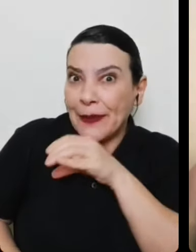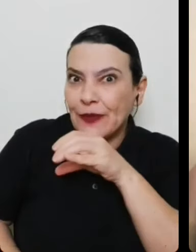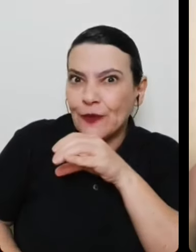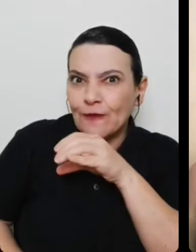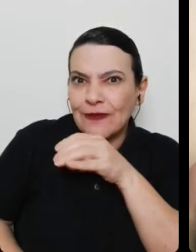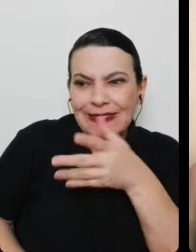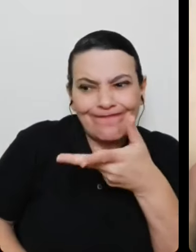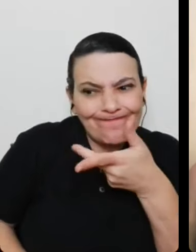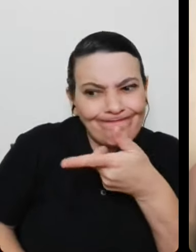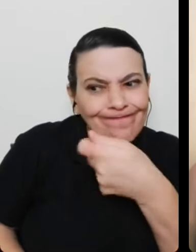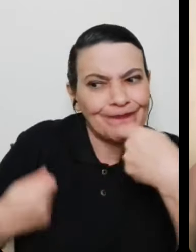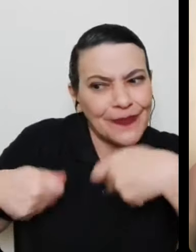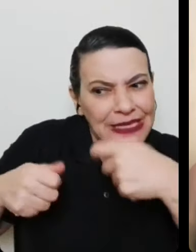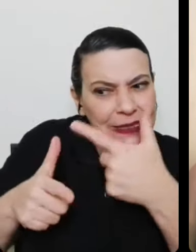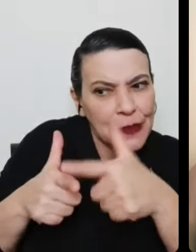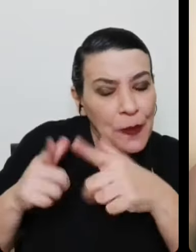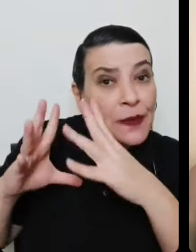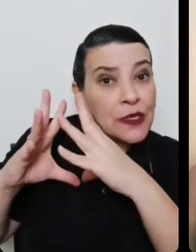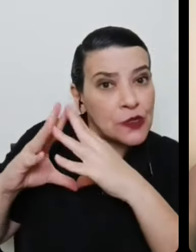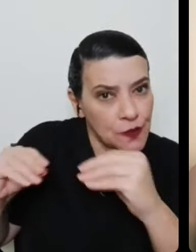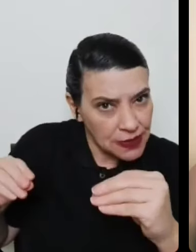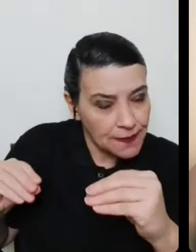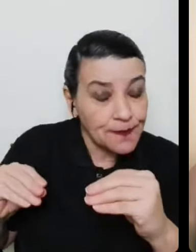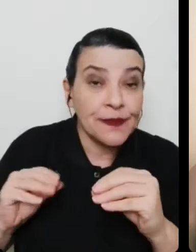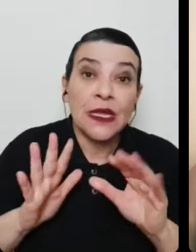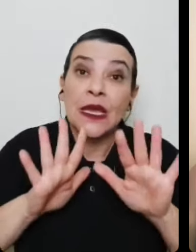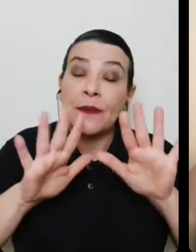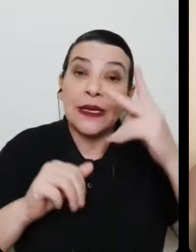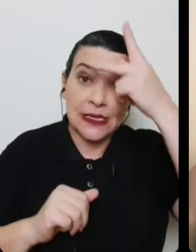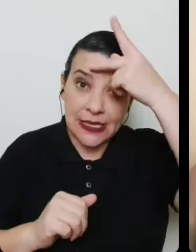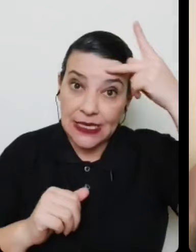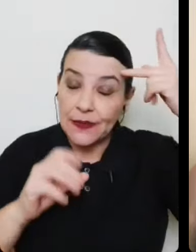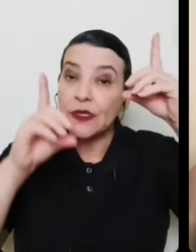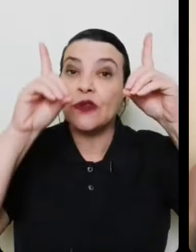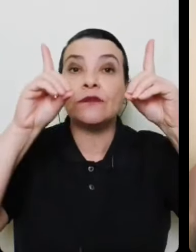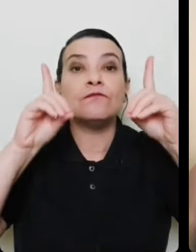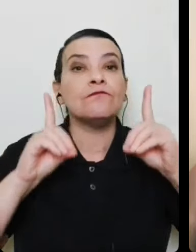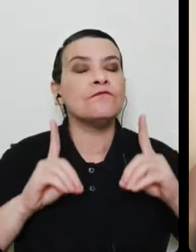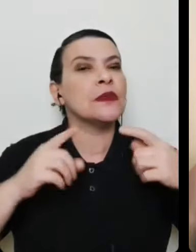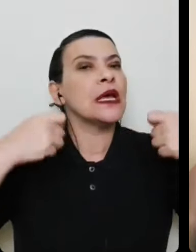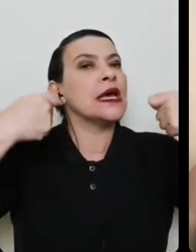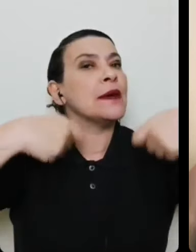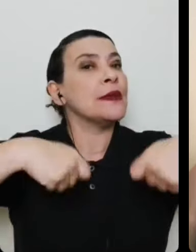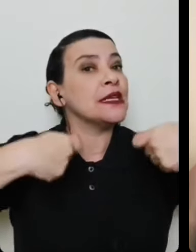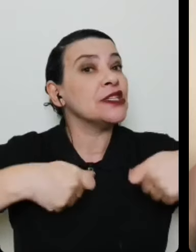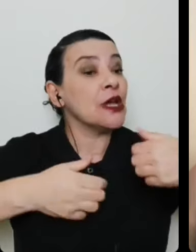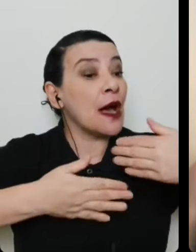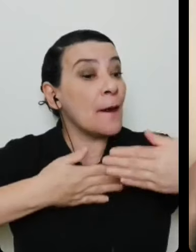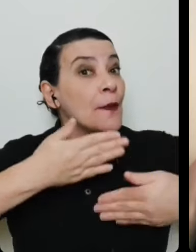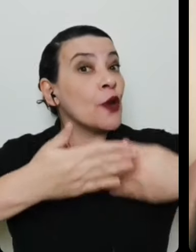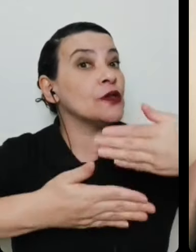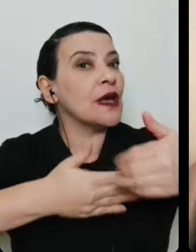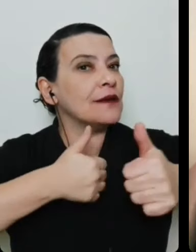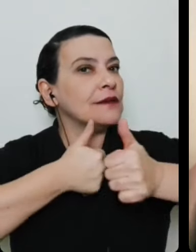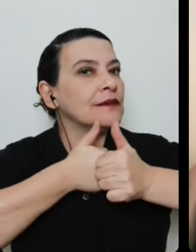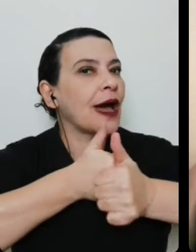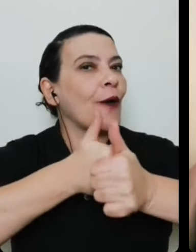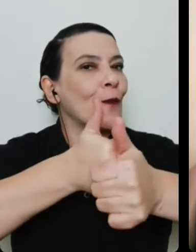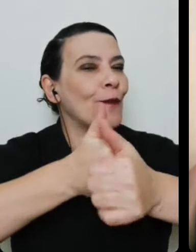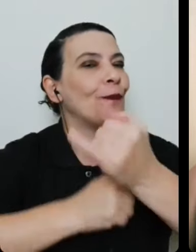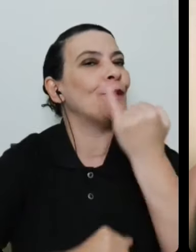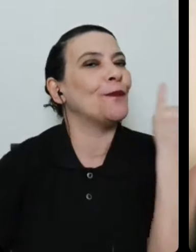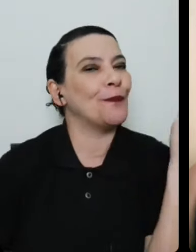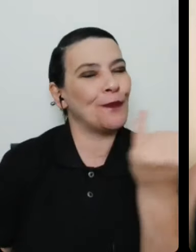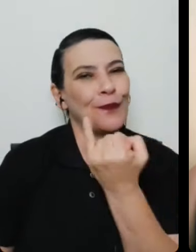que as pessoas com deficiência precisam estar mais dentro desse processo. E aí, ninguém